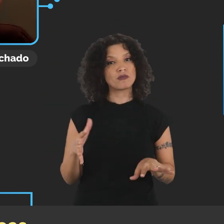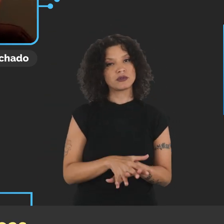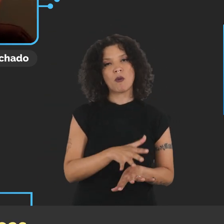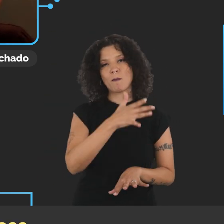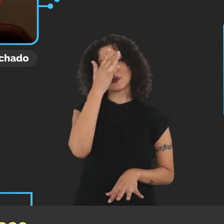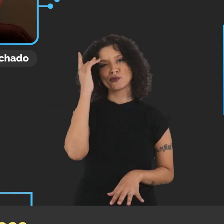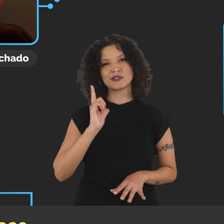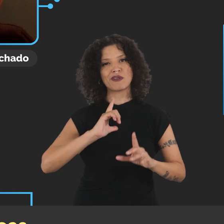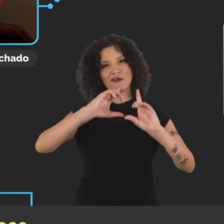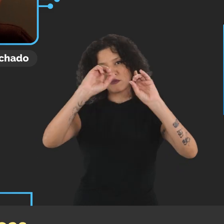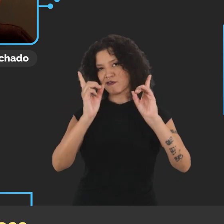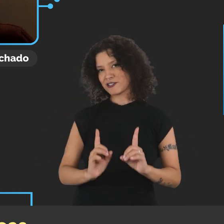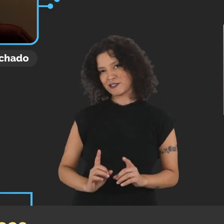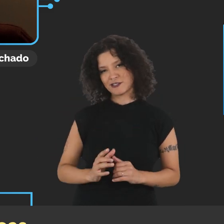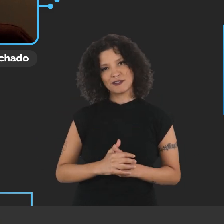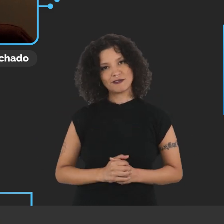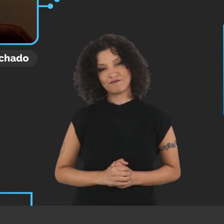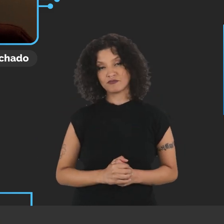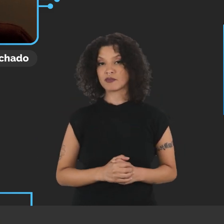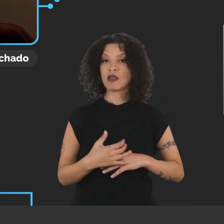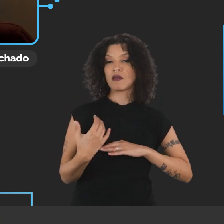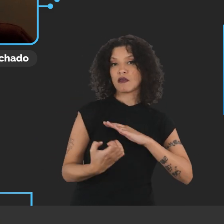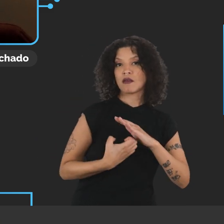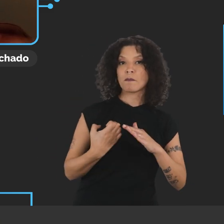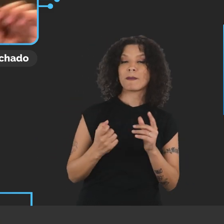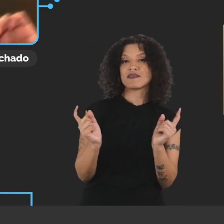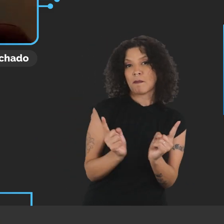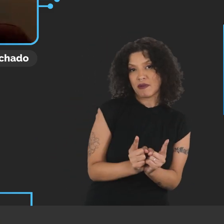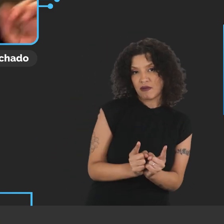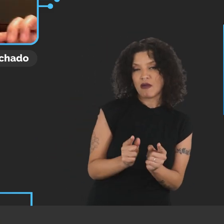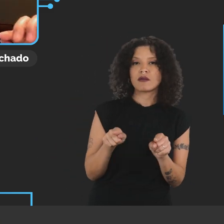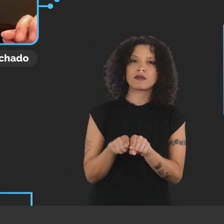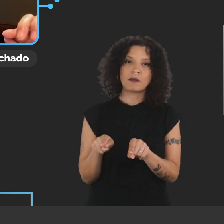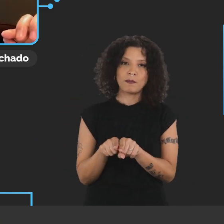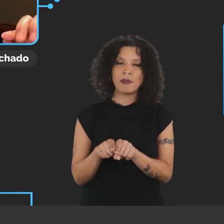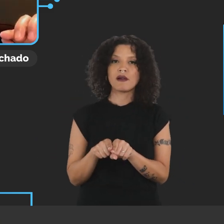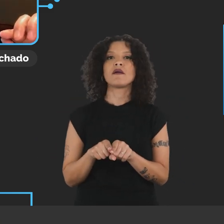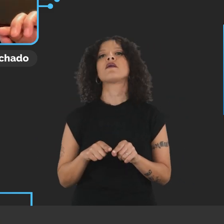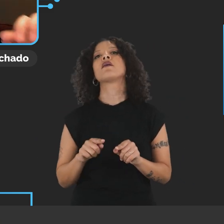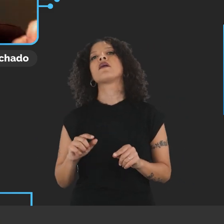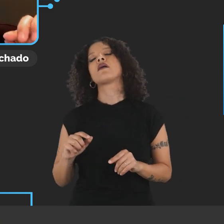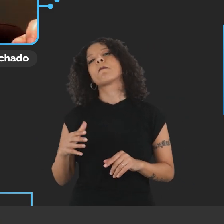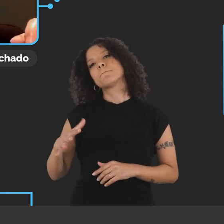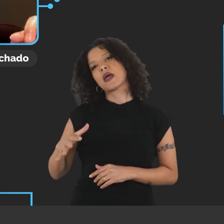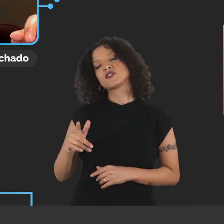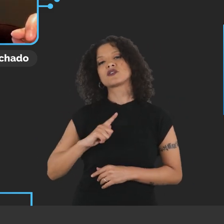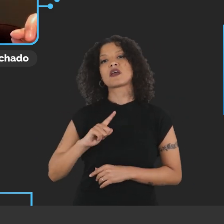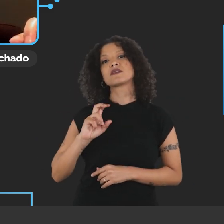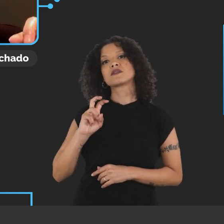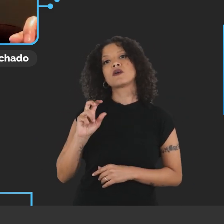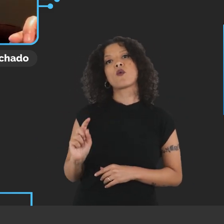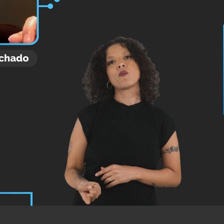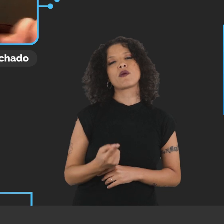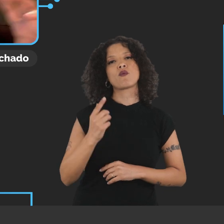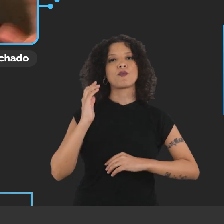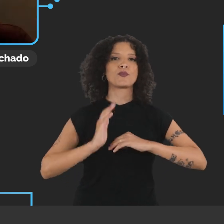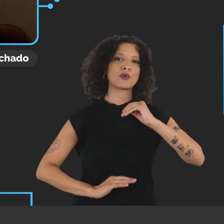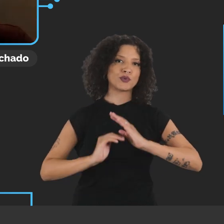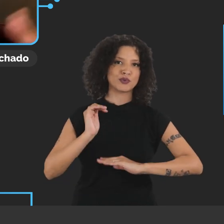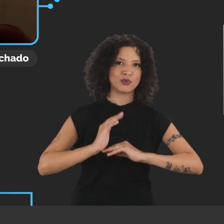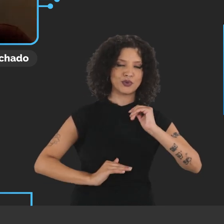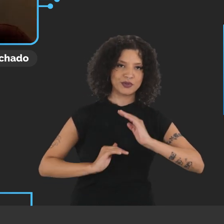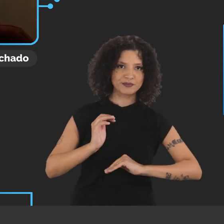de inclusão, né, das pessoas com deficiência. Pequenas e médias empresas, se a gente considerar hoje que tem quase 5